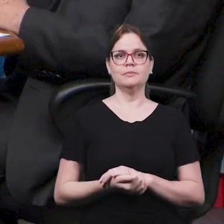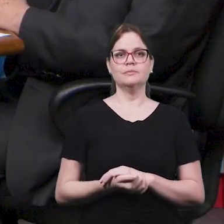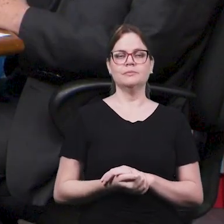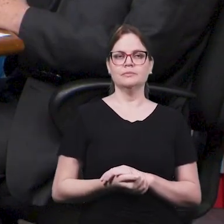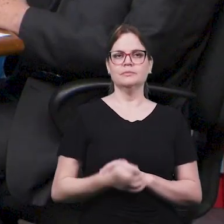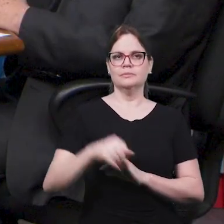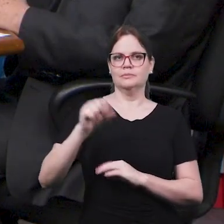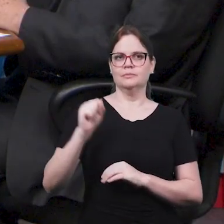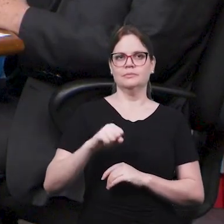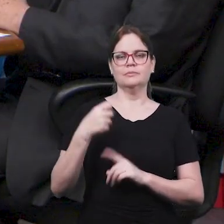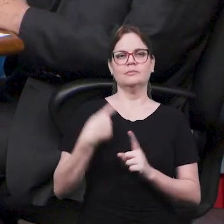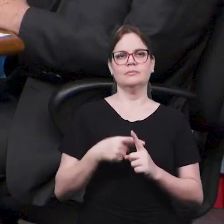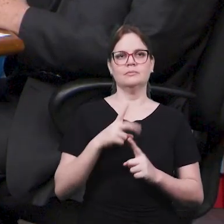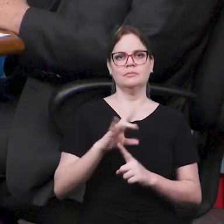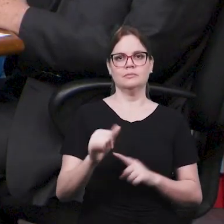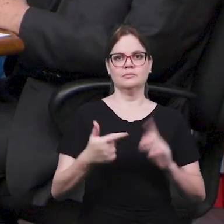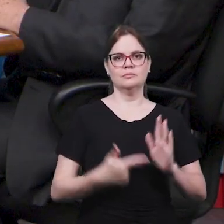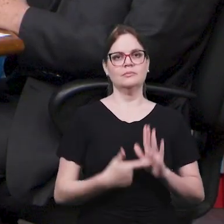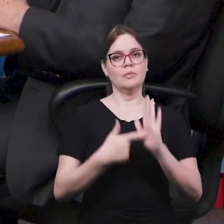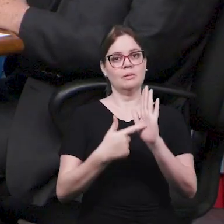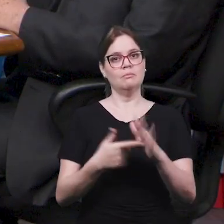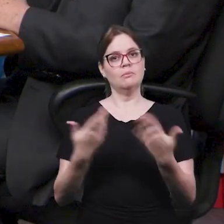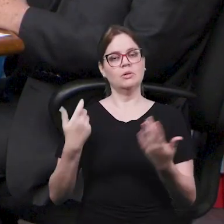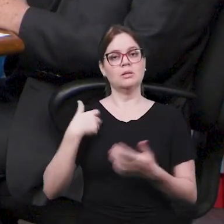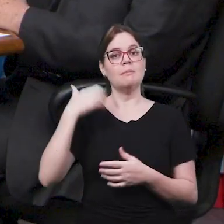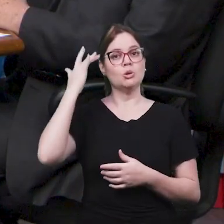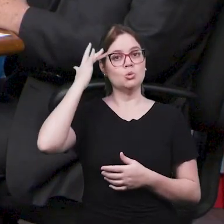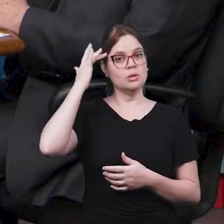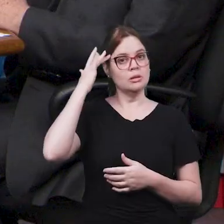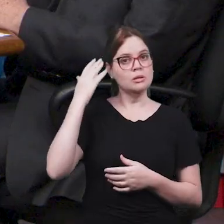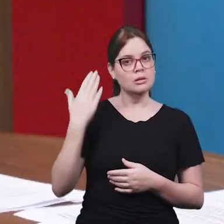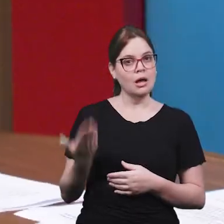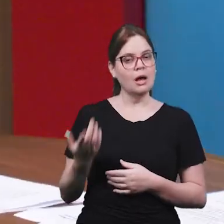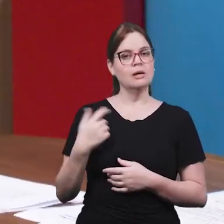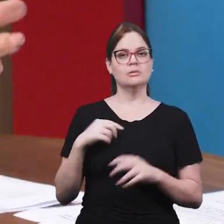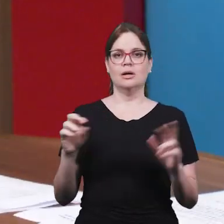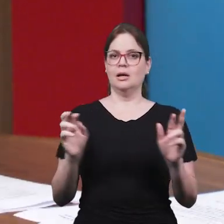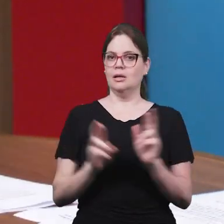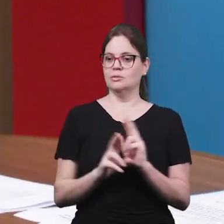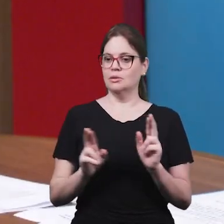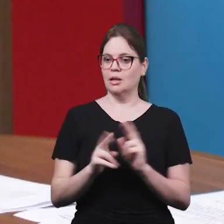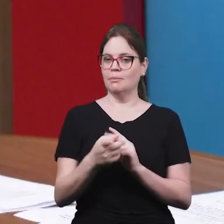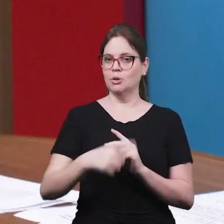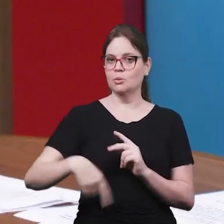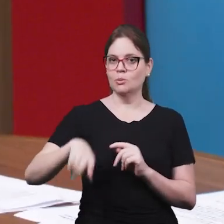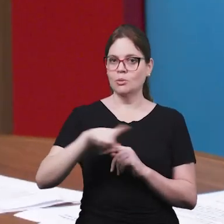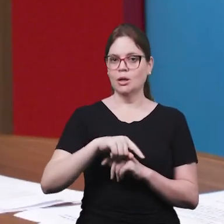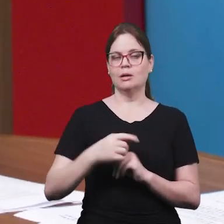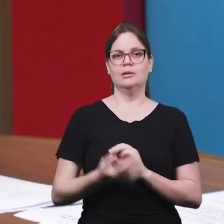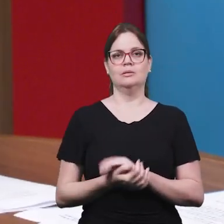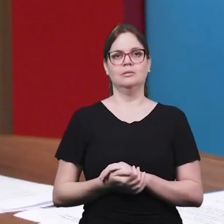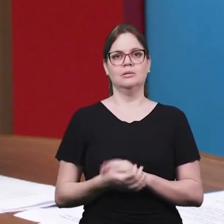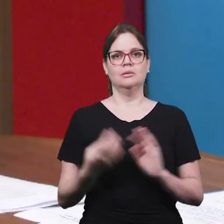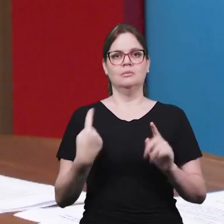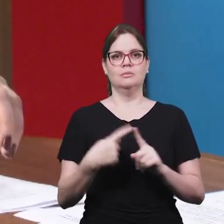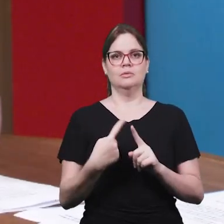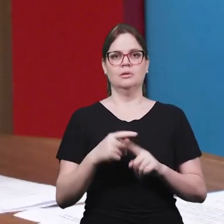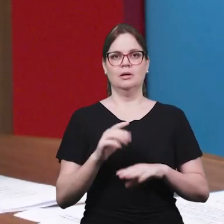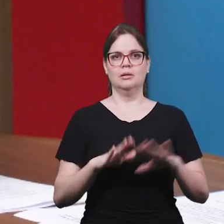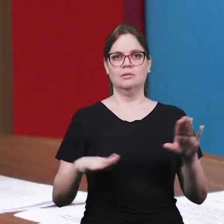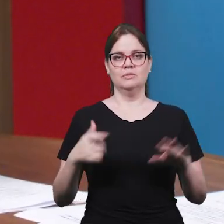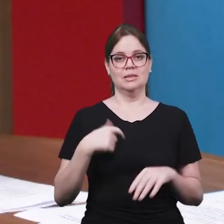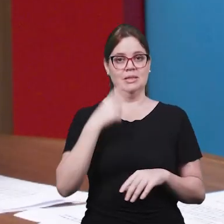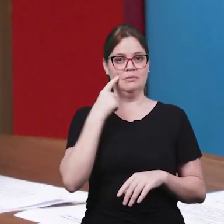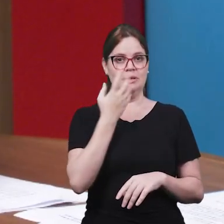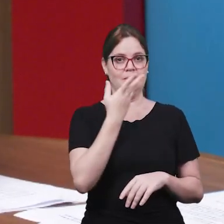tem que ter, você tem que demonstrar uma maturidade, né, no relacionamento com a classe. Às vezes você está lidando